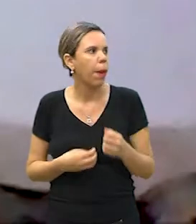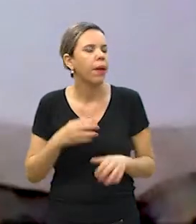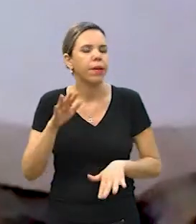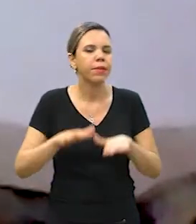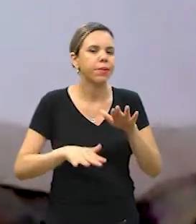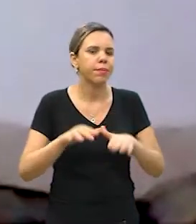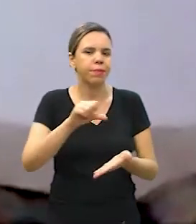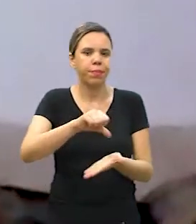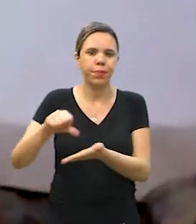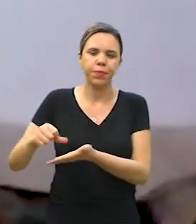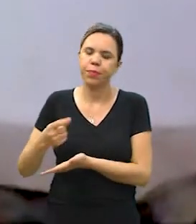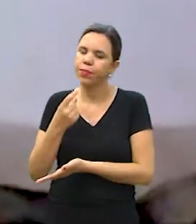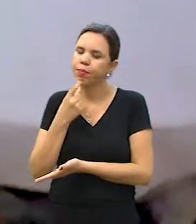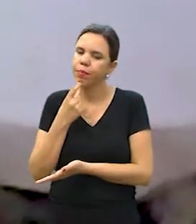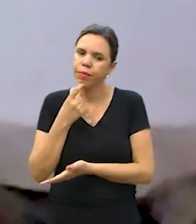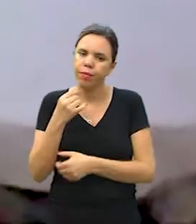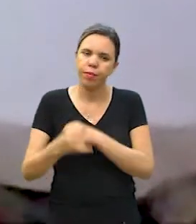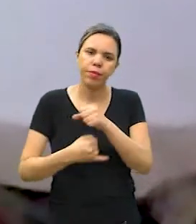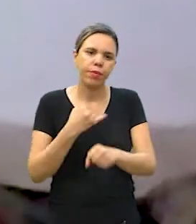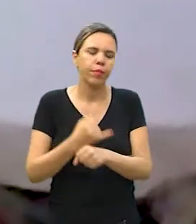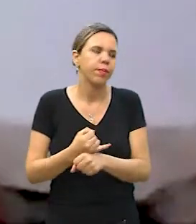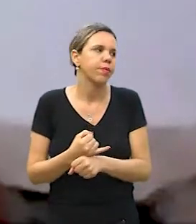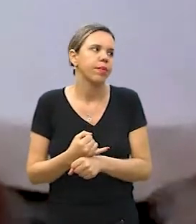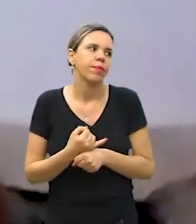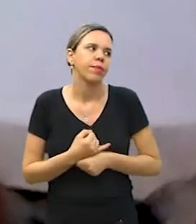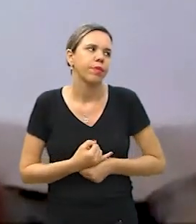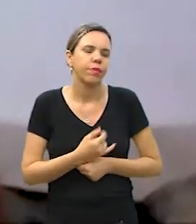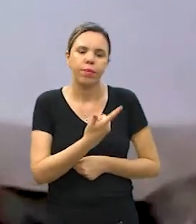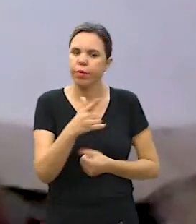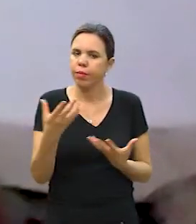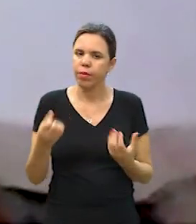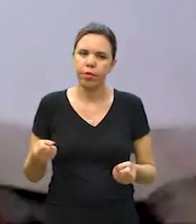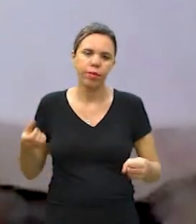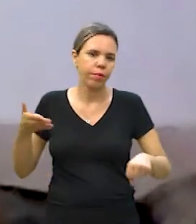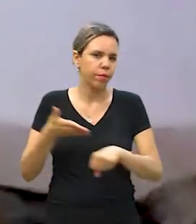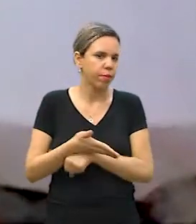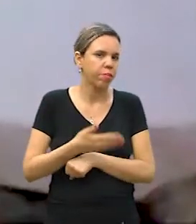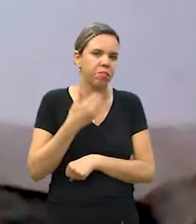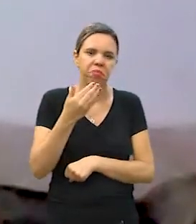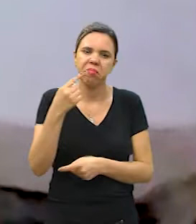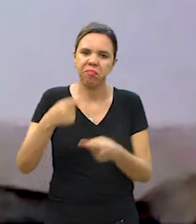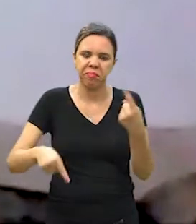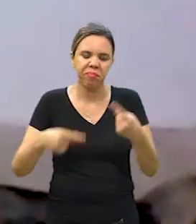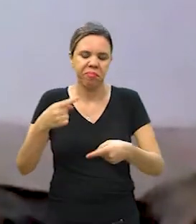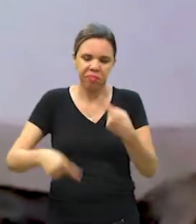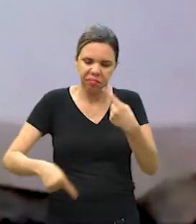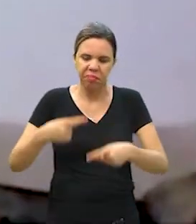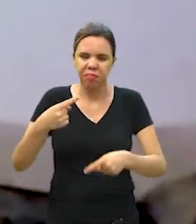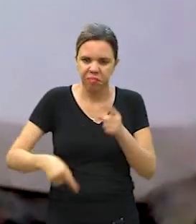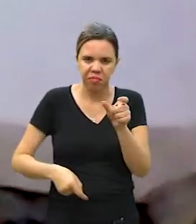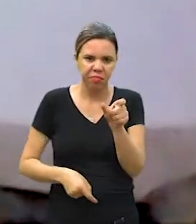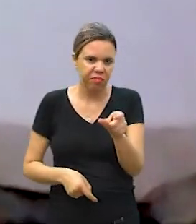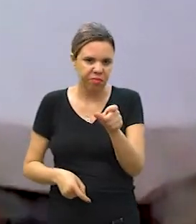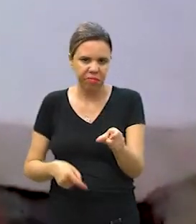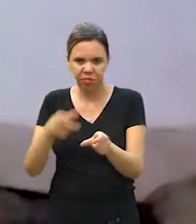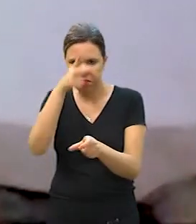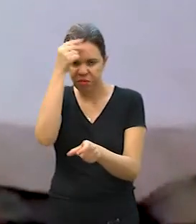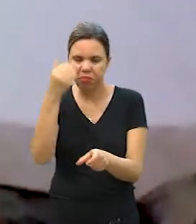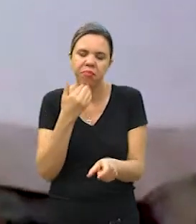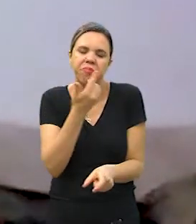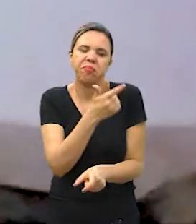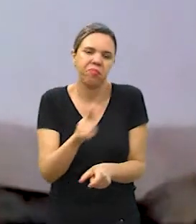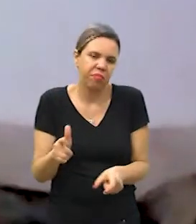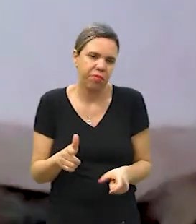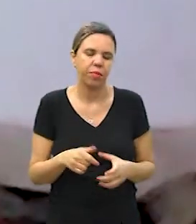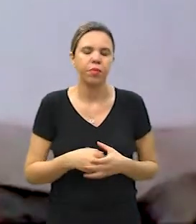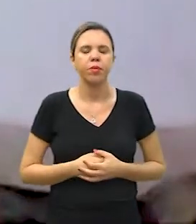E algumas regiões em Campinas, a internet não acessa, não pega, nem você tendo lá o chip da prefeitura, por